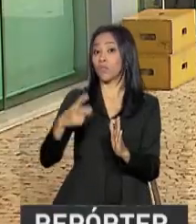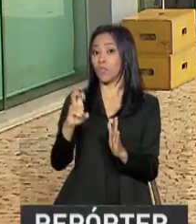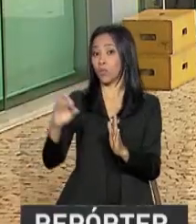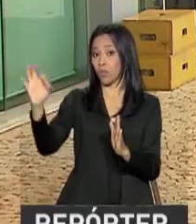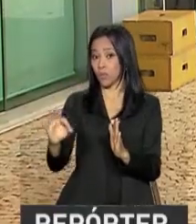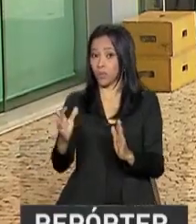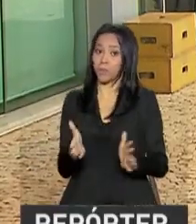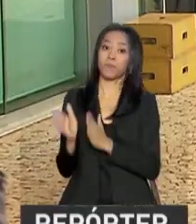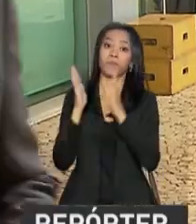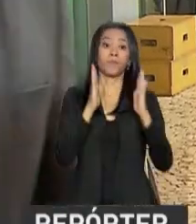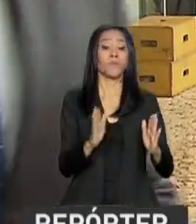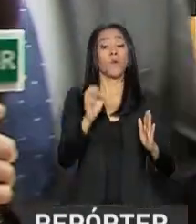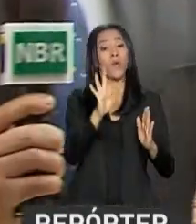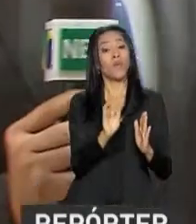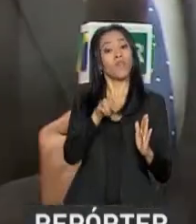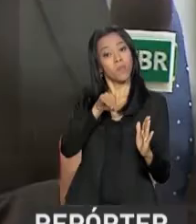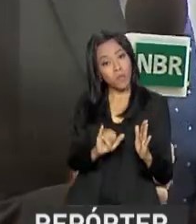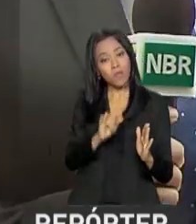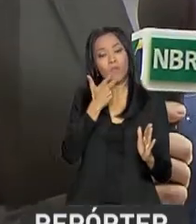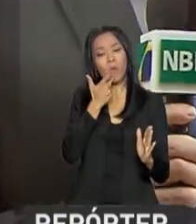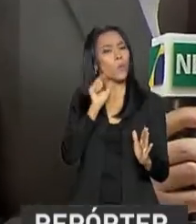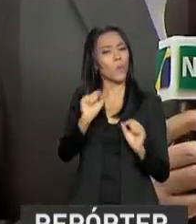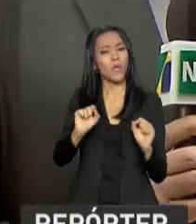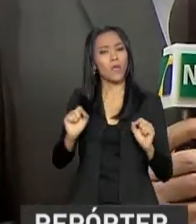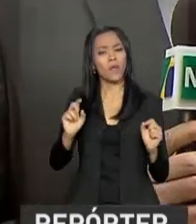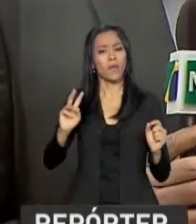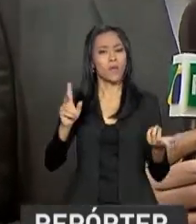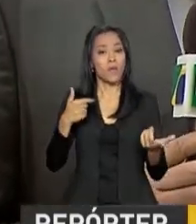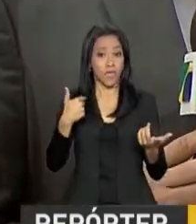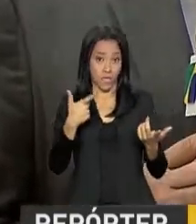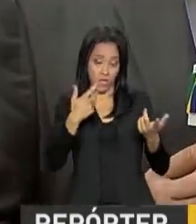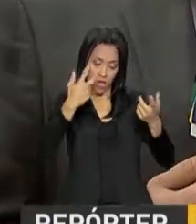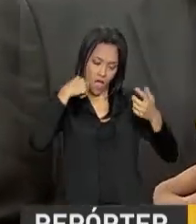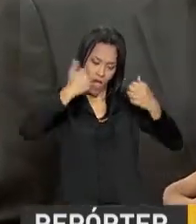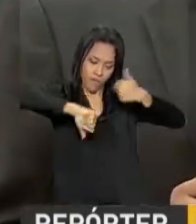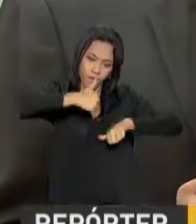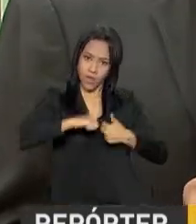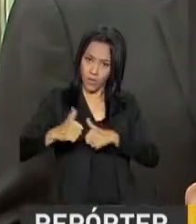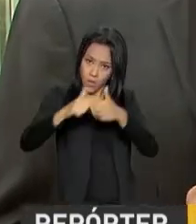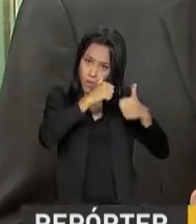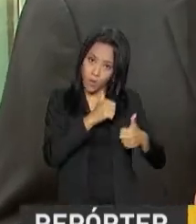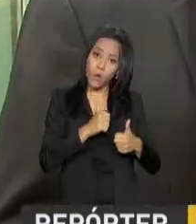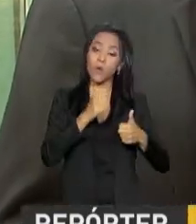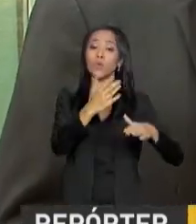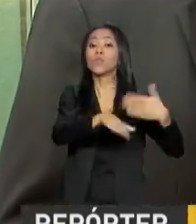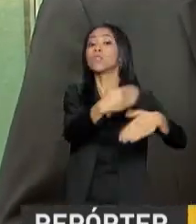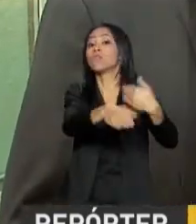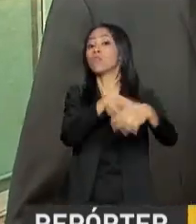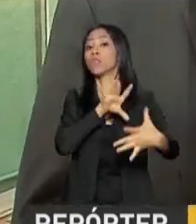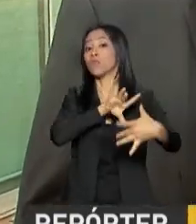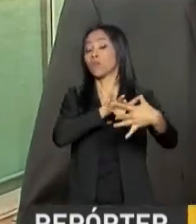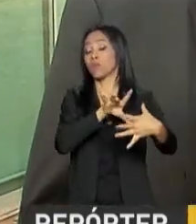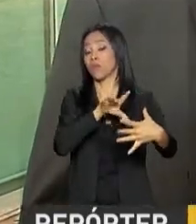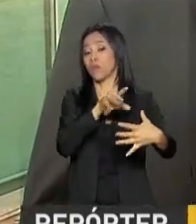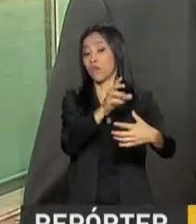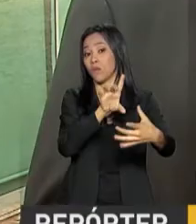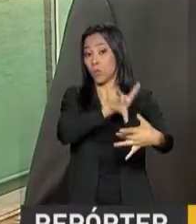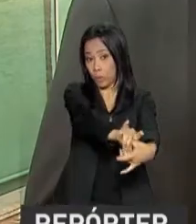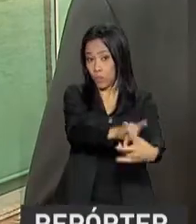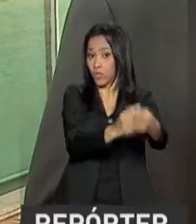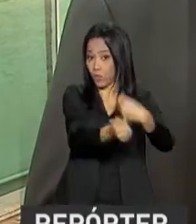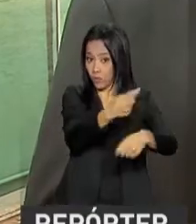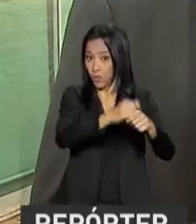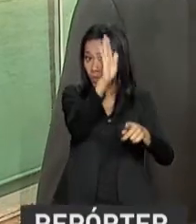fmi dois motivos levaram a instituição a revisar as projeções de crescimento para a economia brasileira neste e no próximo